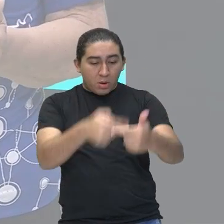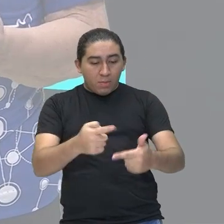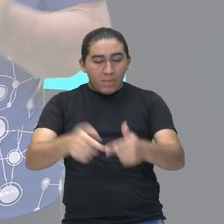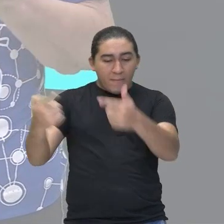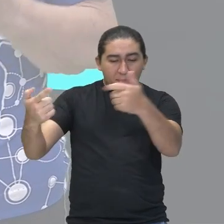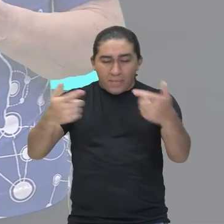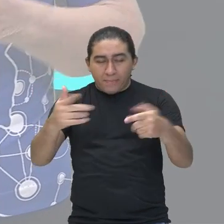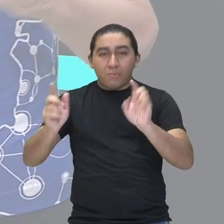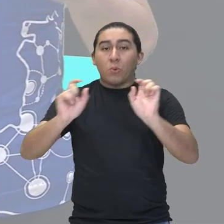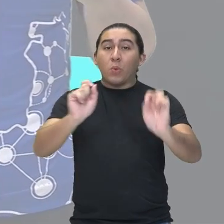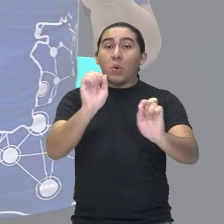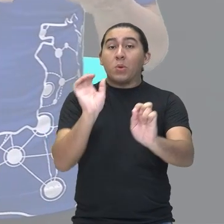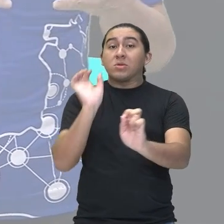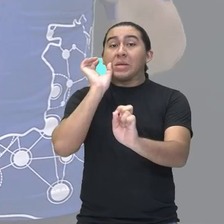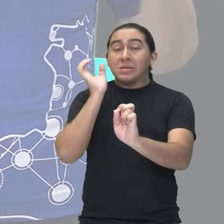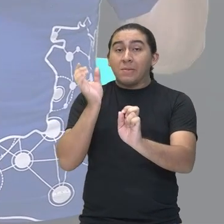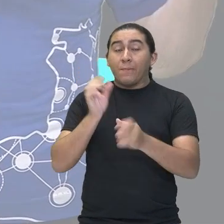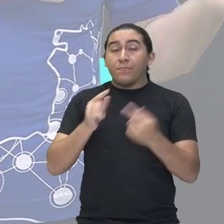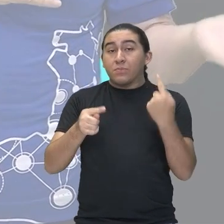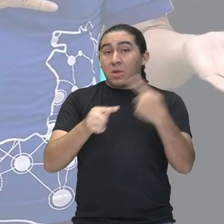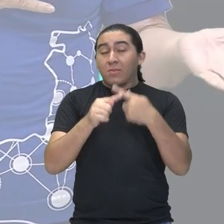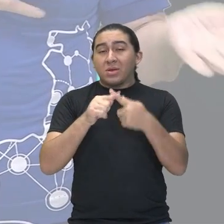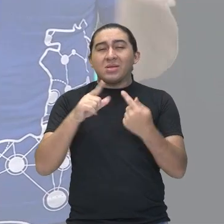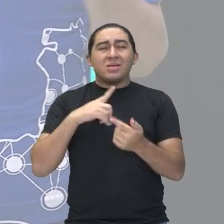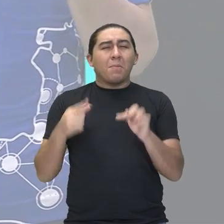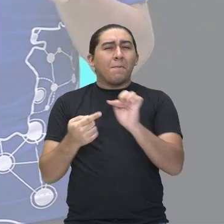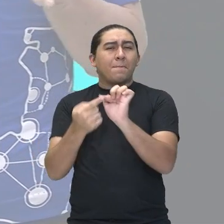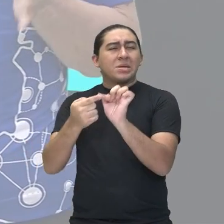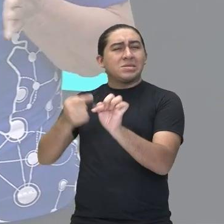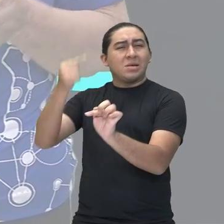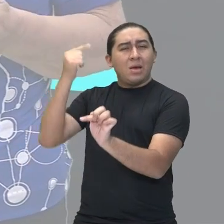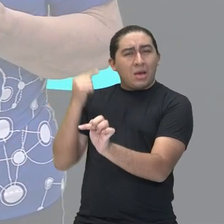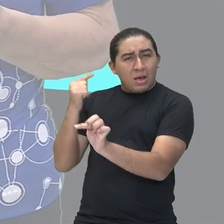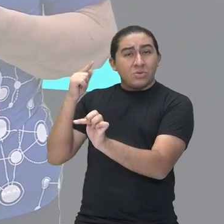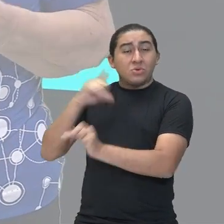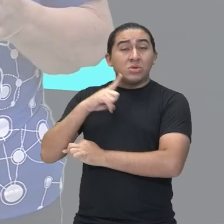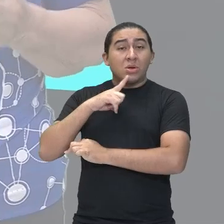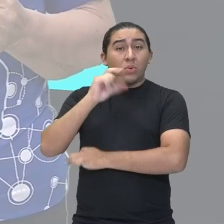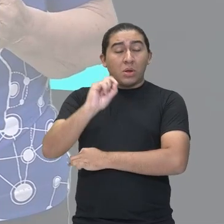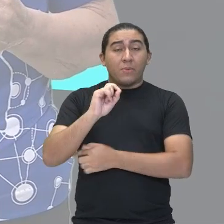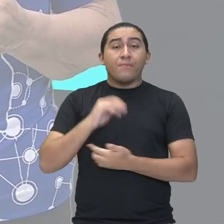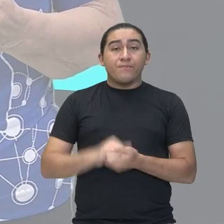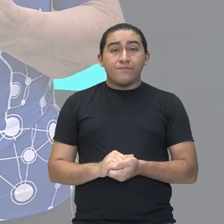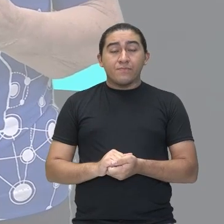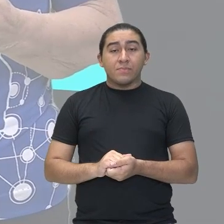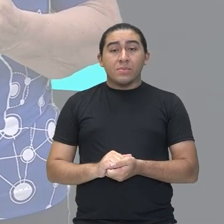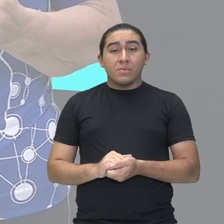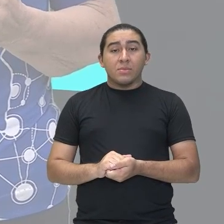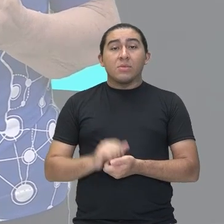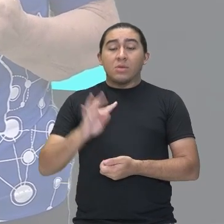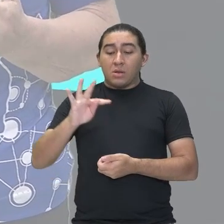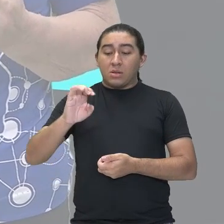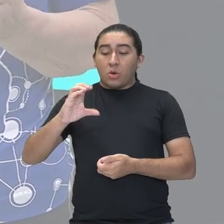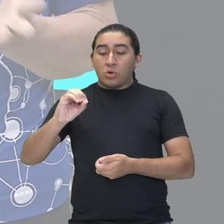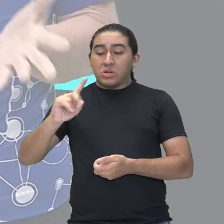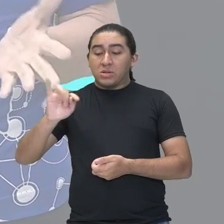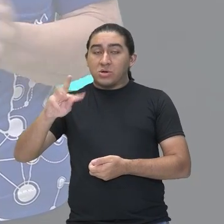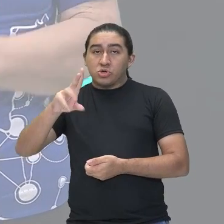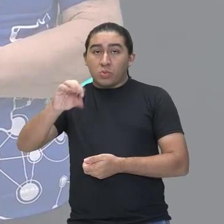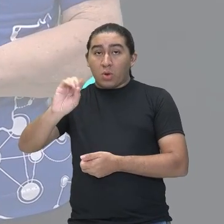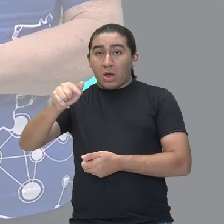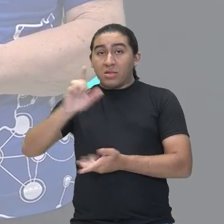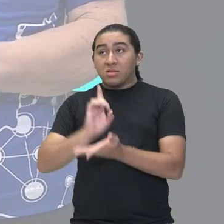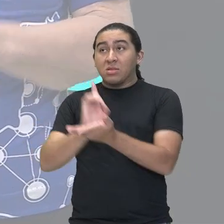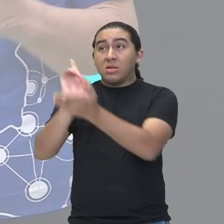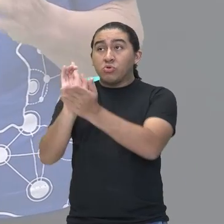por conta da questão lá de trás do teocentrismo, que era Deus como centro de todas